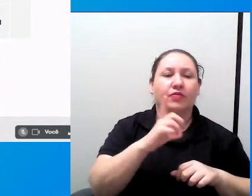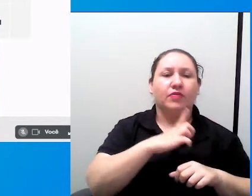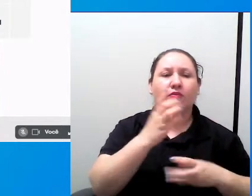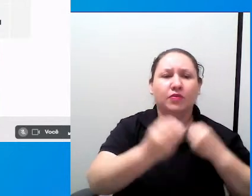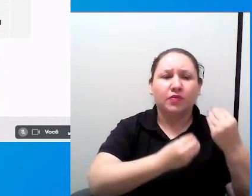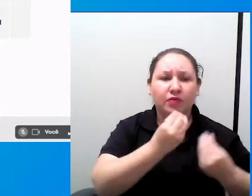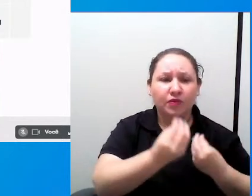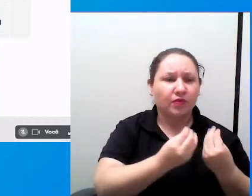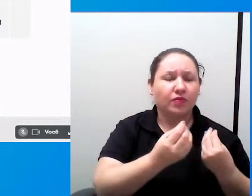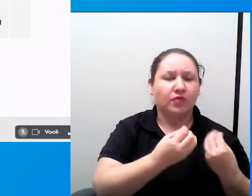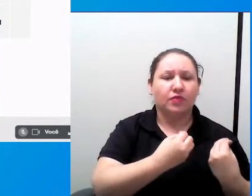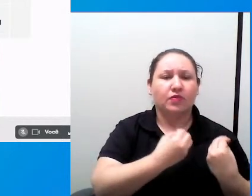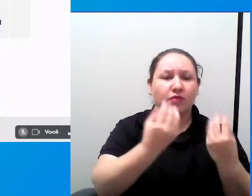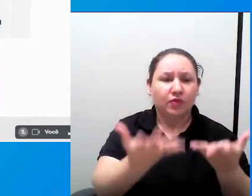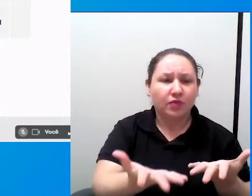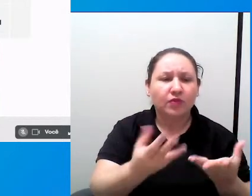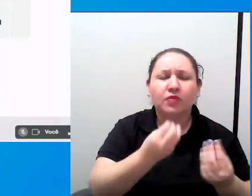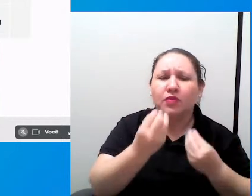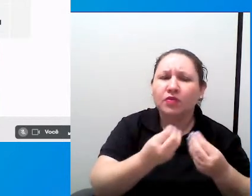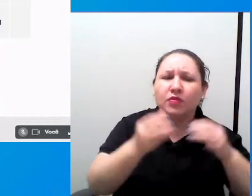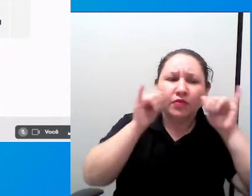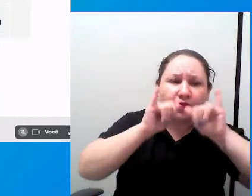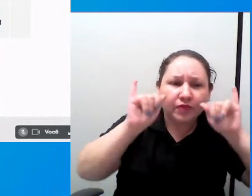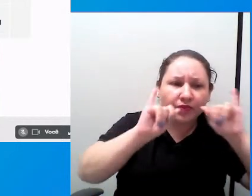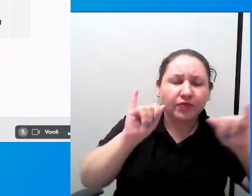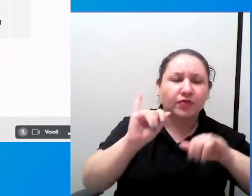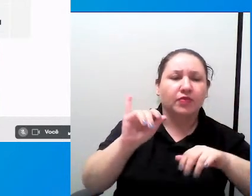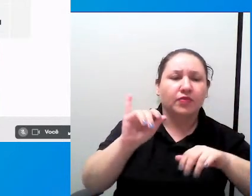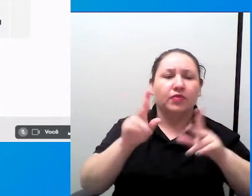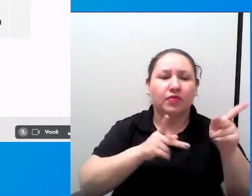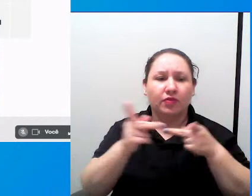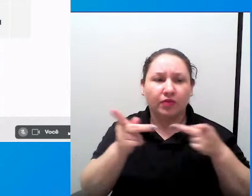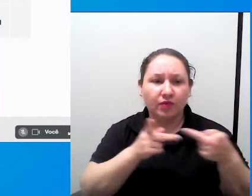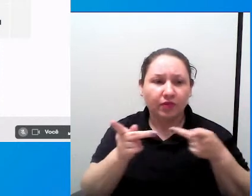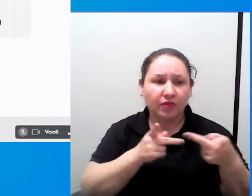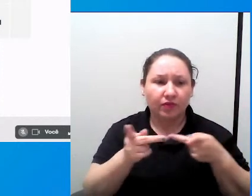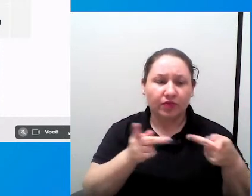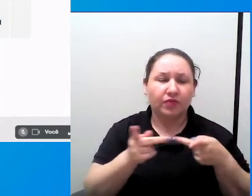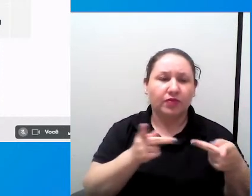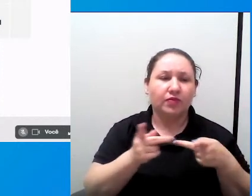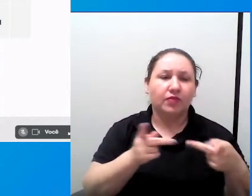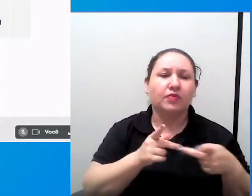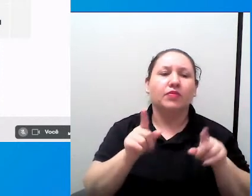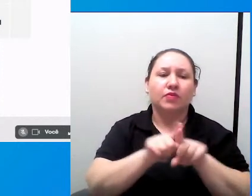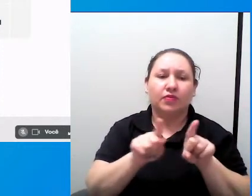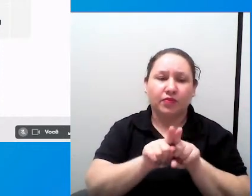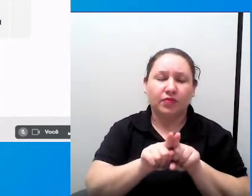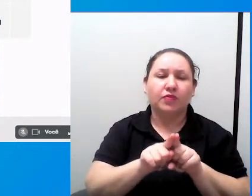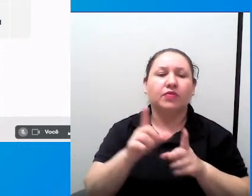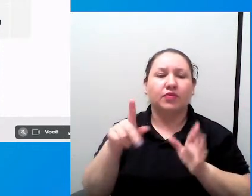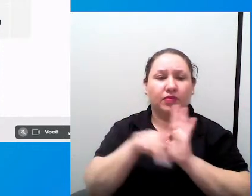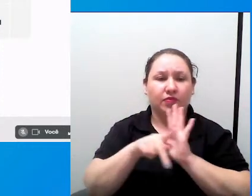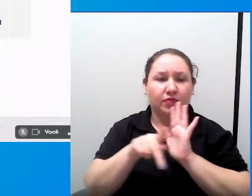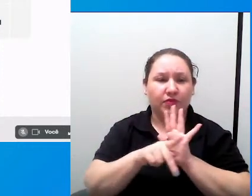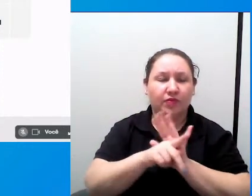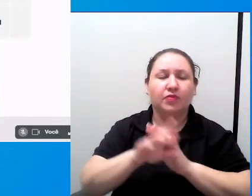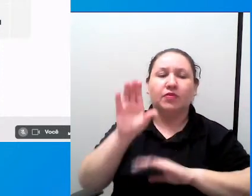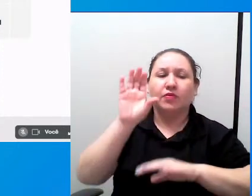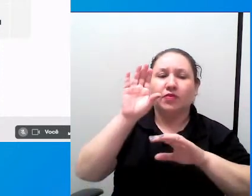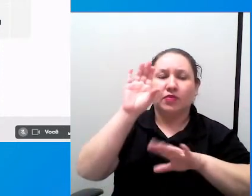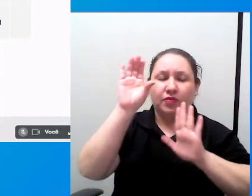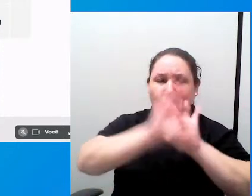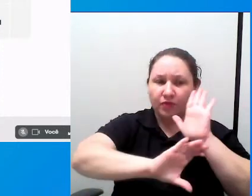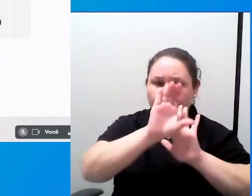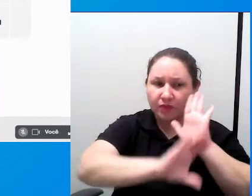como protagonista junto desse projeto, e ela termina o componente curricular de extensão. Já